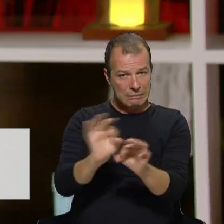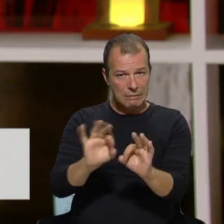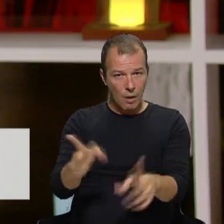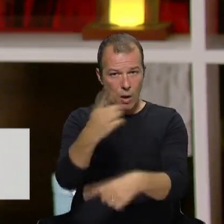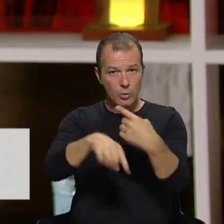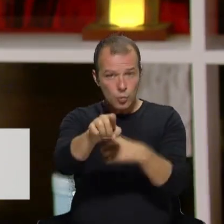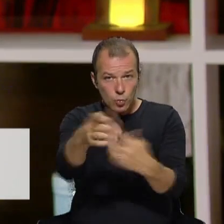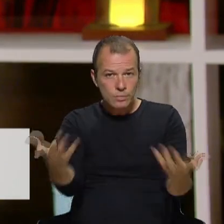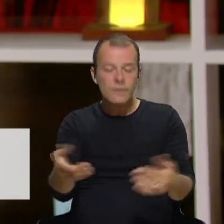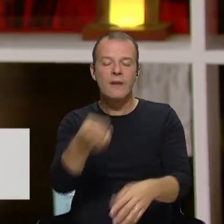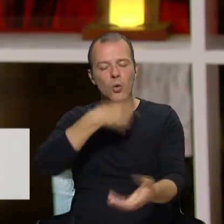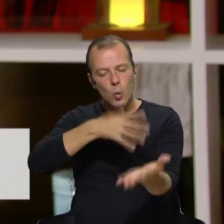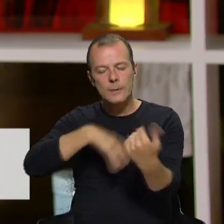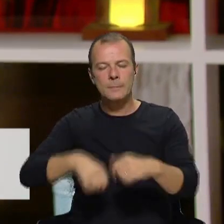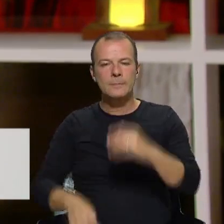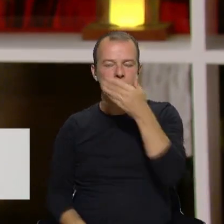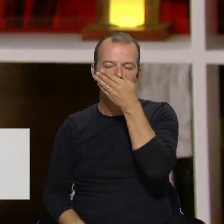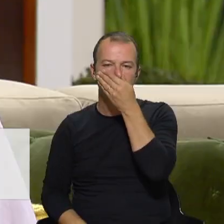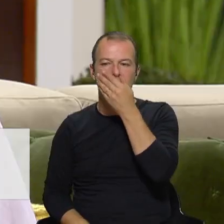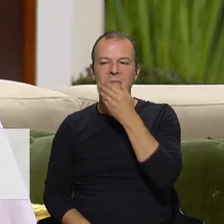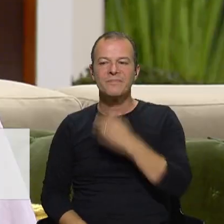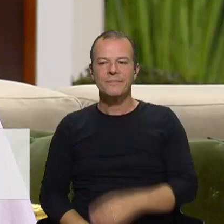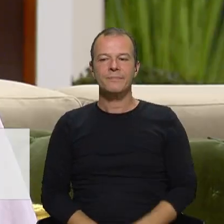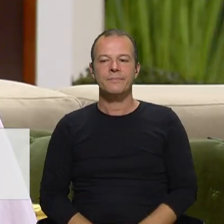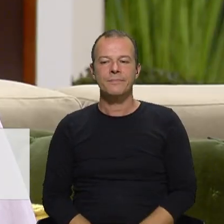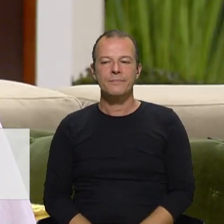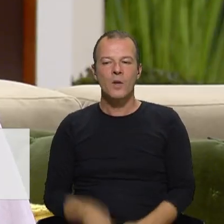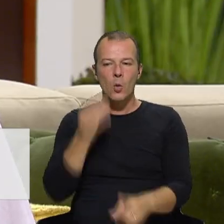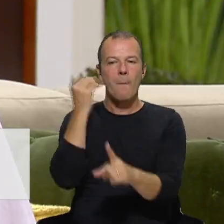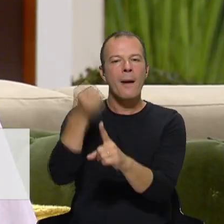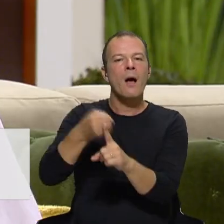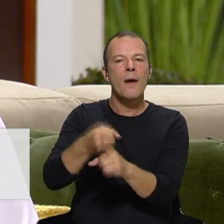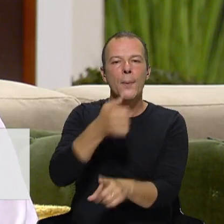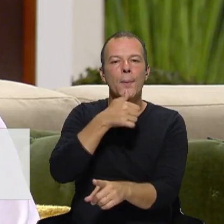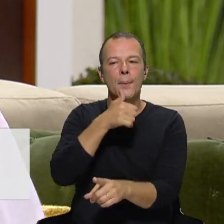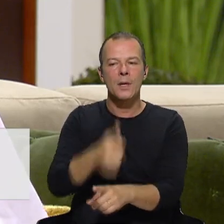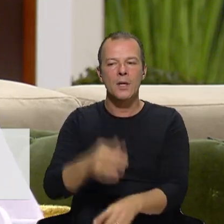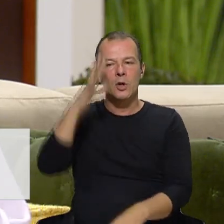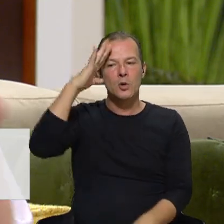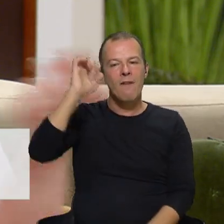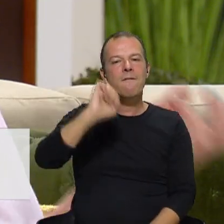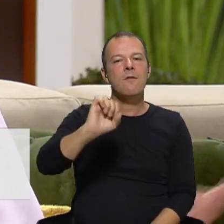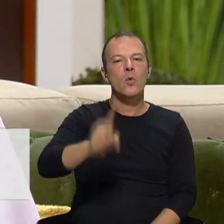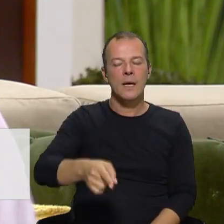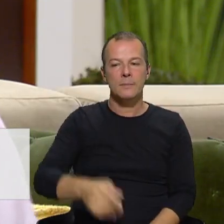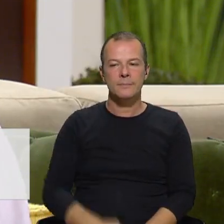Sim. Então vá, como é que é? Como é que é esta tua luta, o que é que tu fazes e qual é o teu sonho?